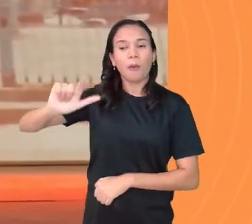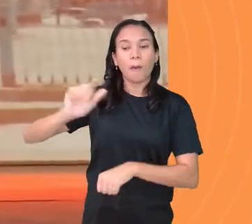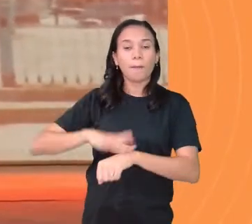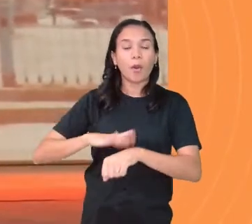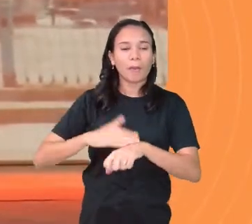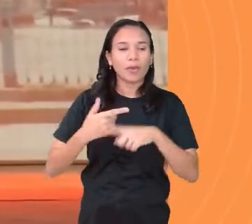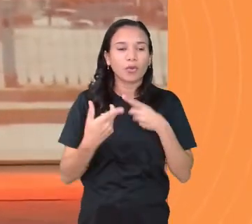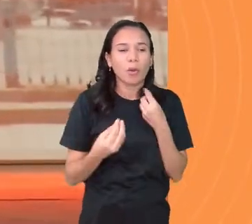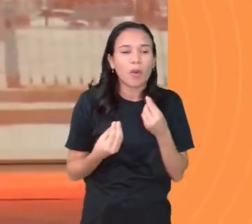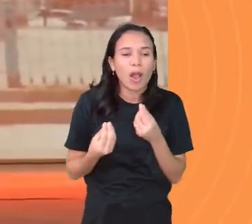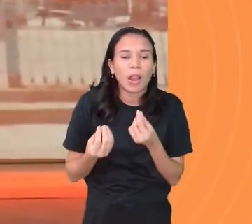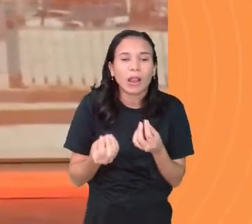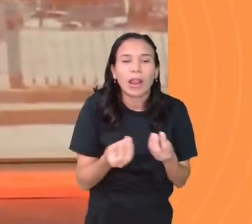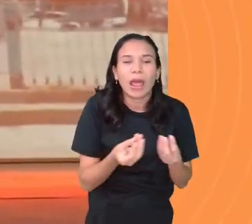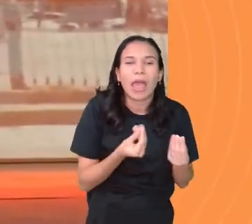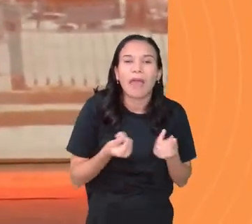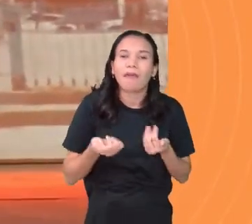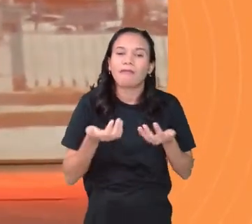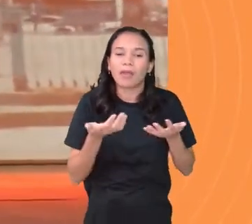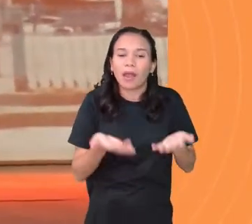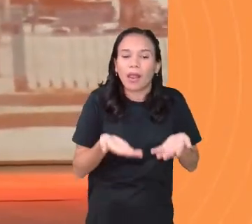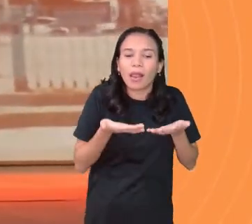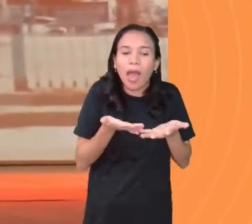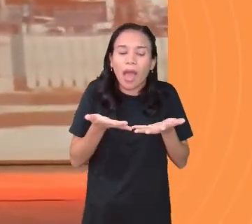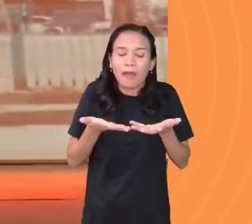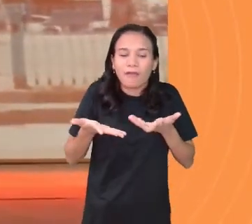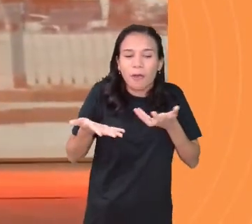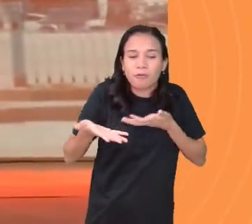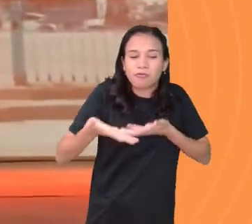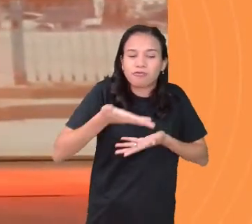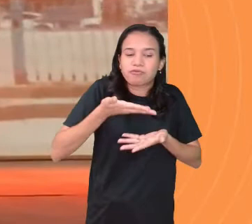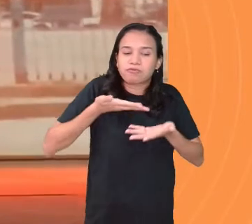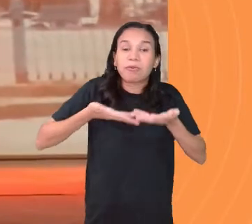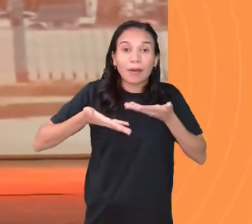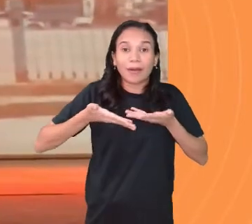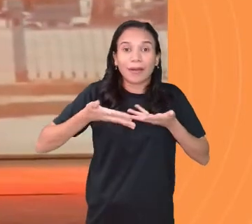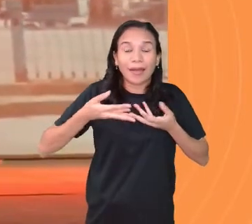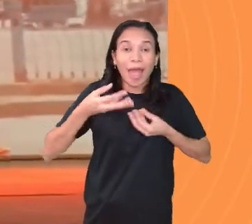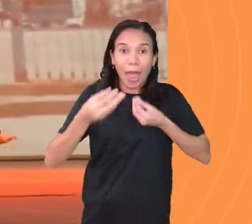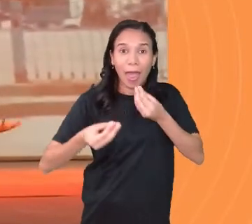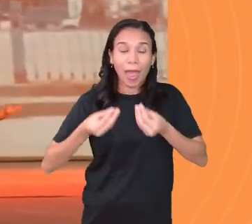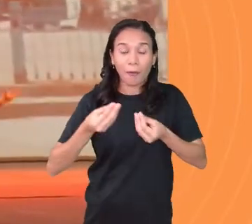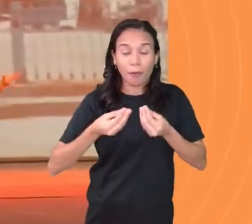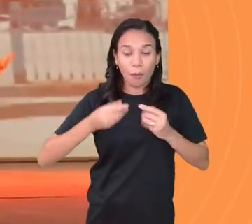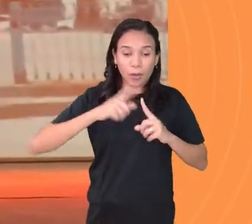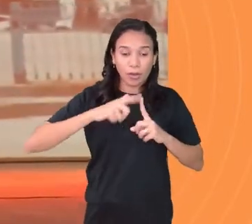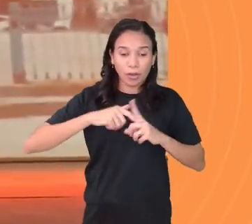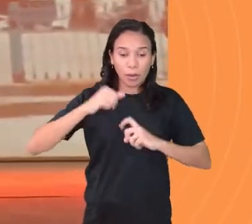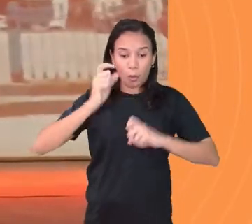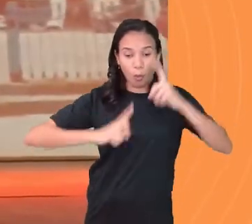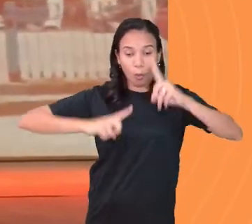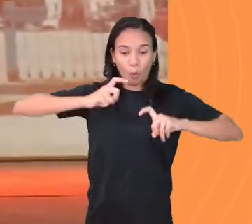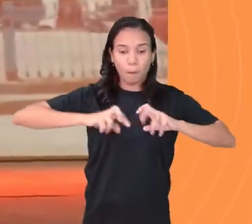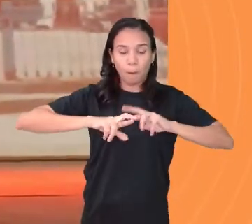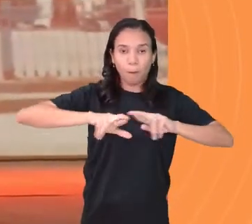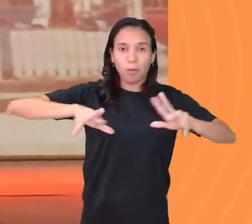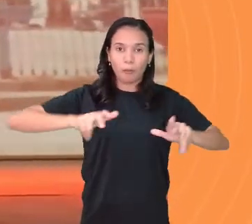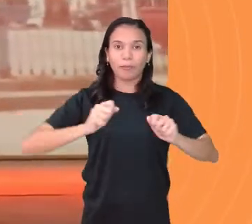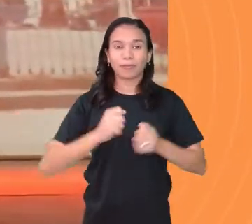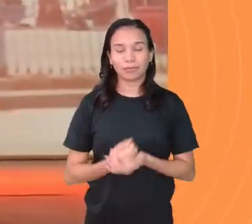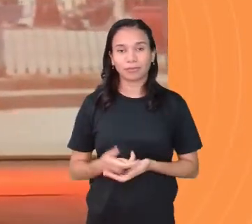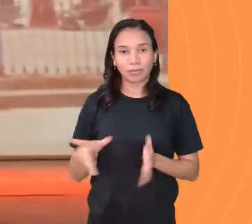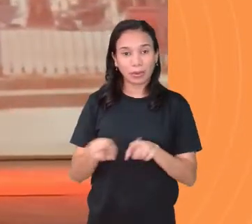ele é mais delicado, mais sutil. Então tudo isso conta, né? Como se fossem entonações. Exatamente. E